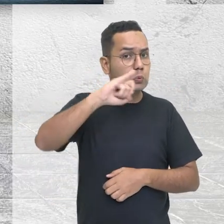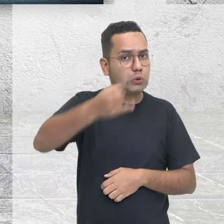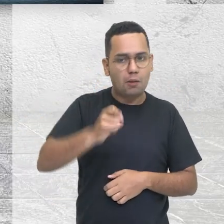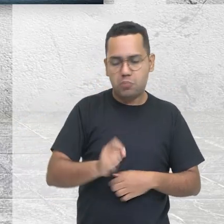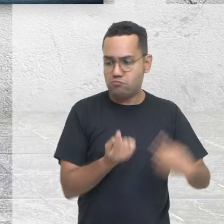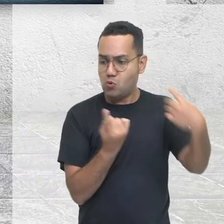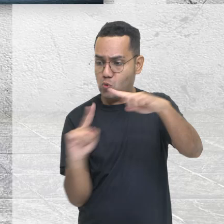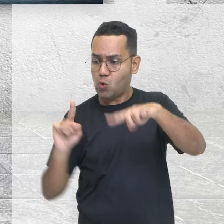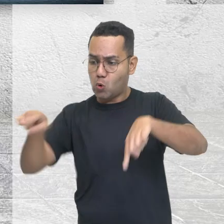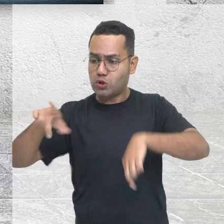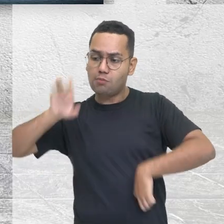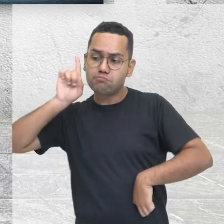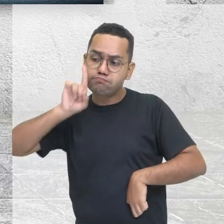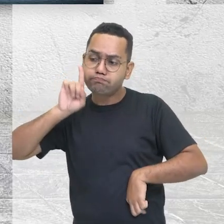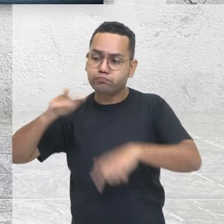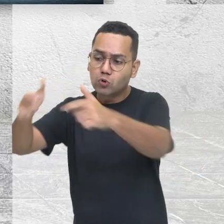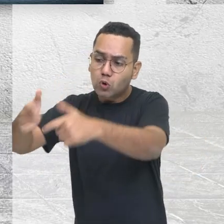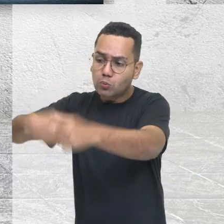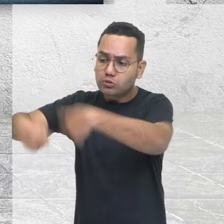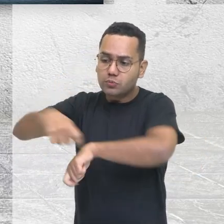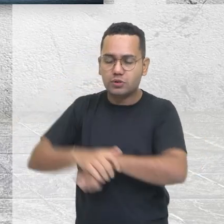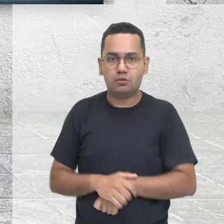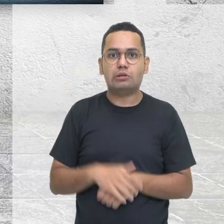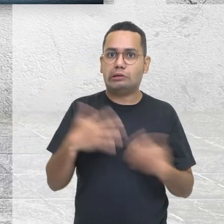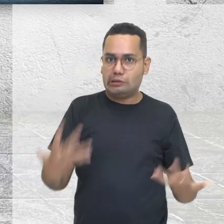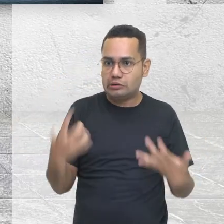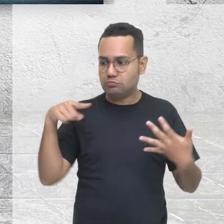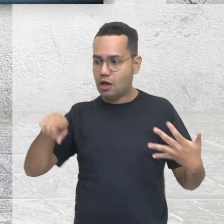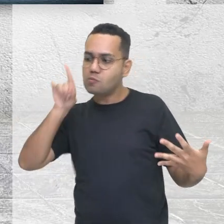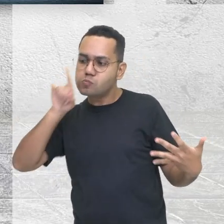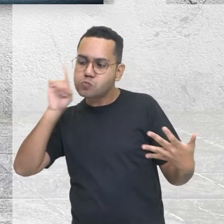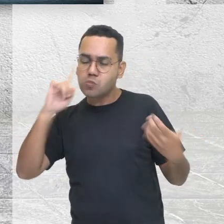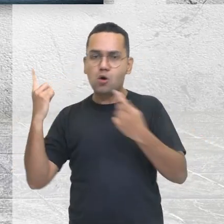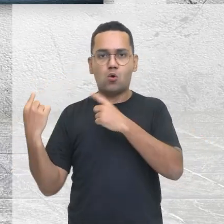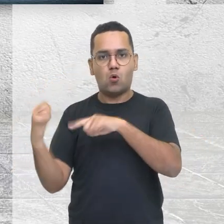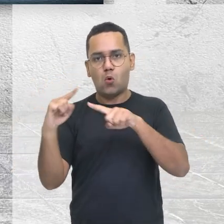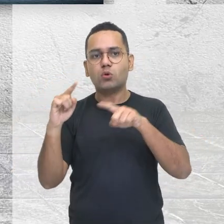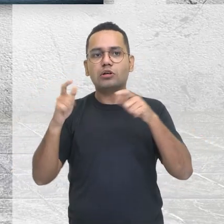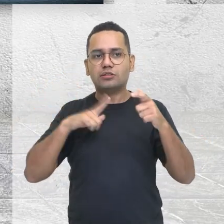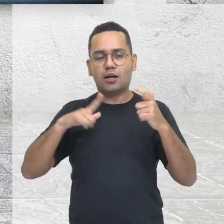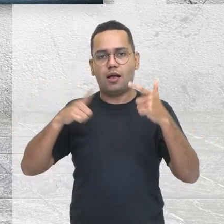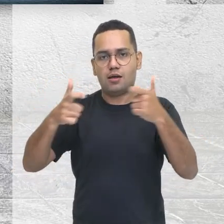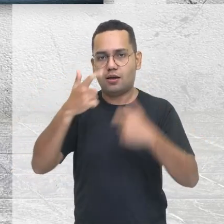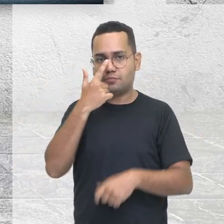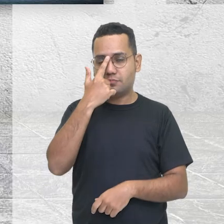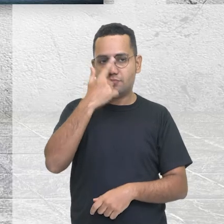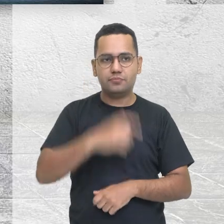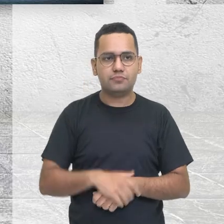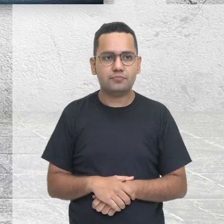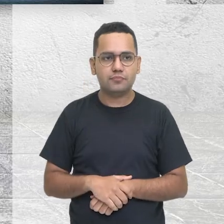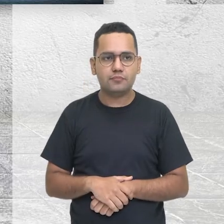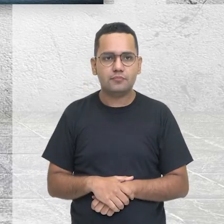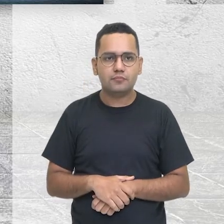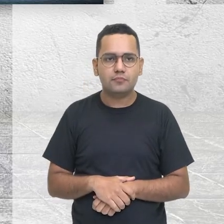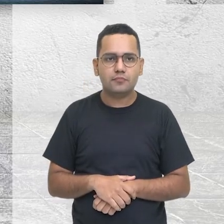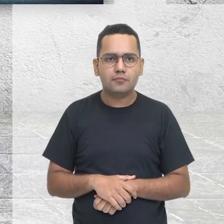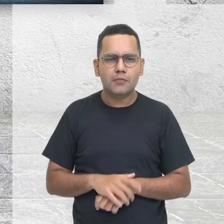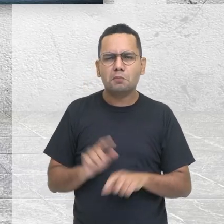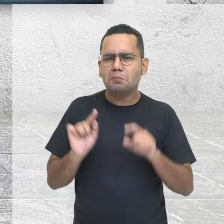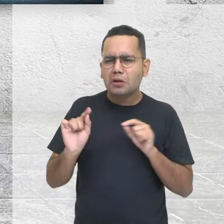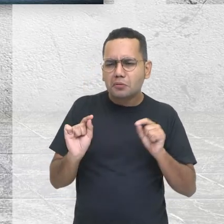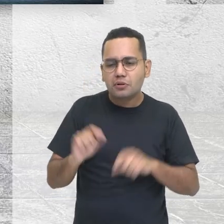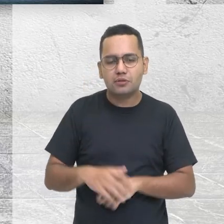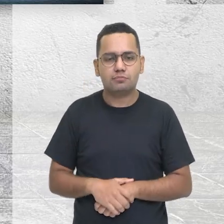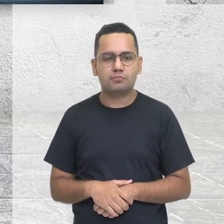governo americano decreta ali guerra contra o Japão, até porque seu território ali